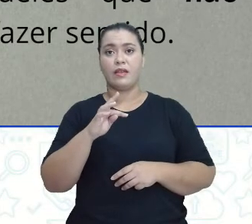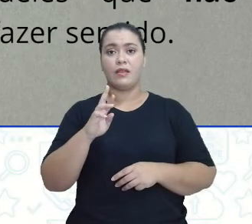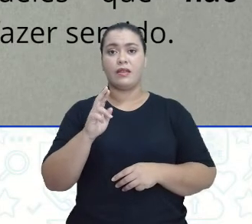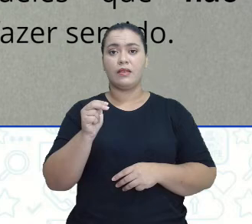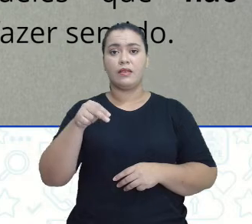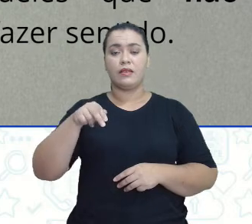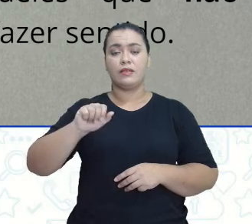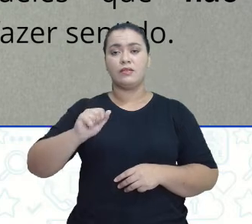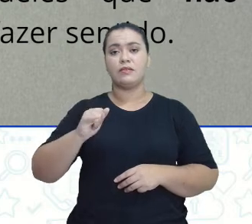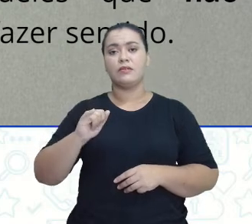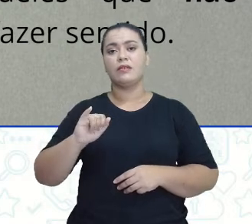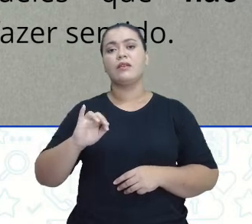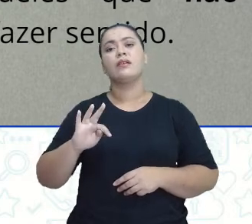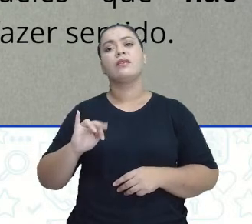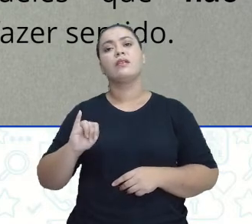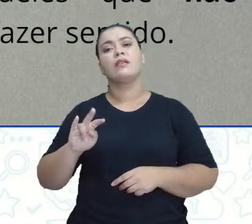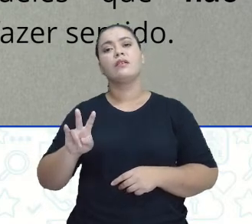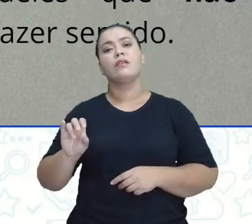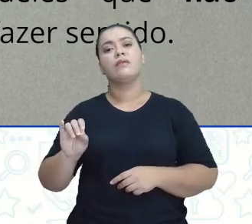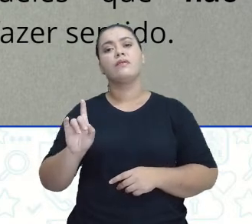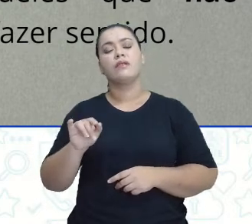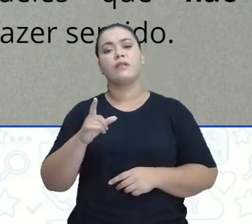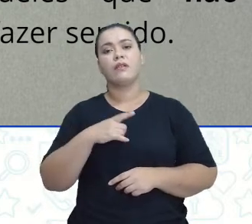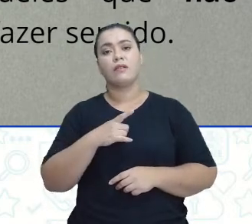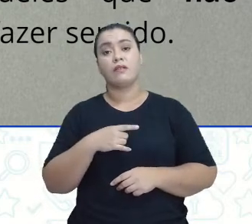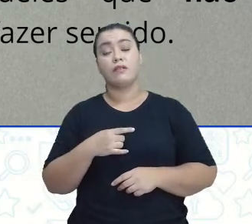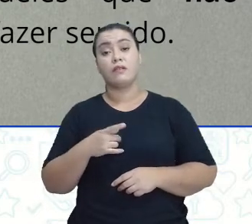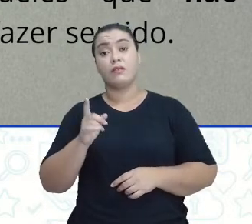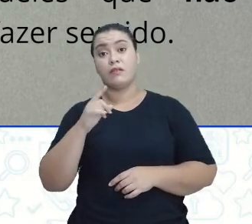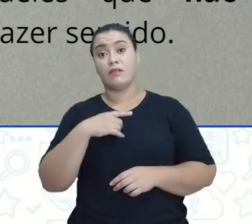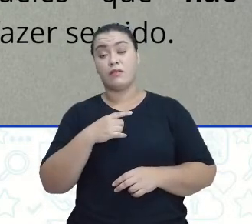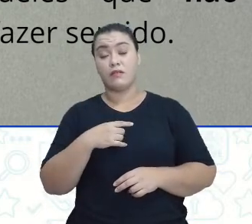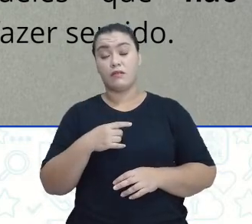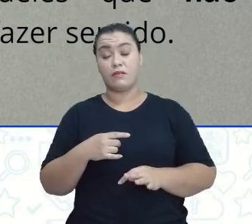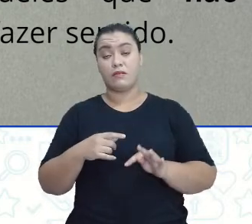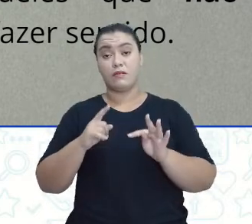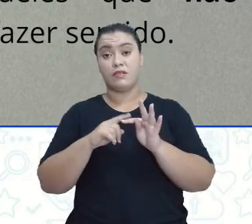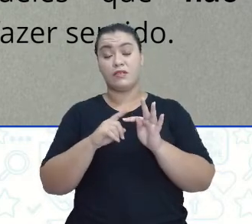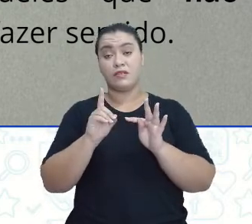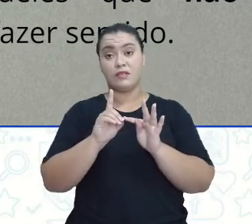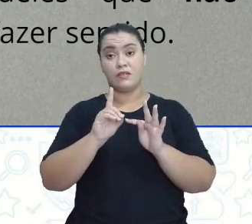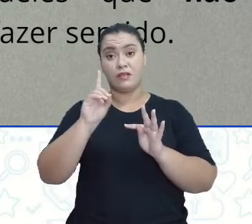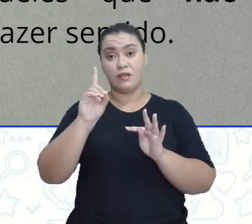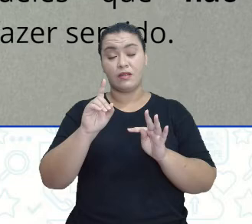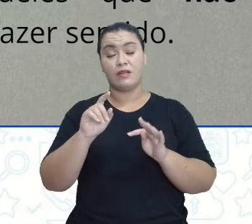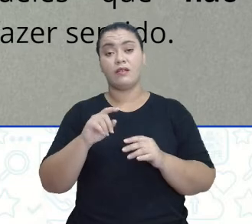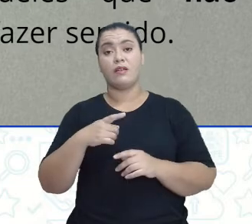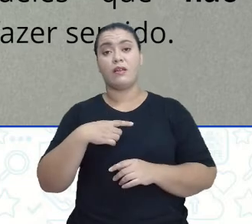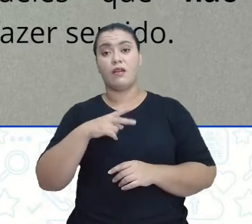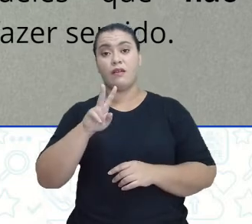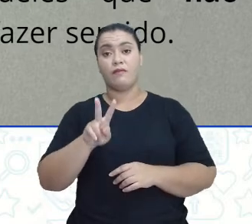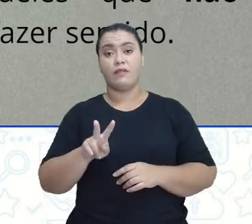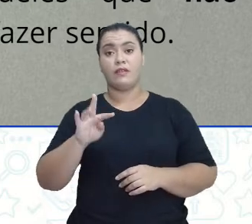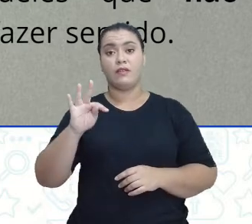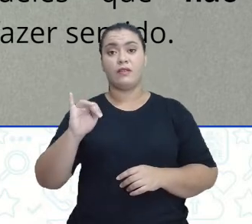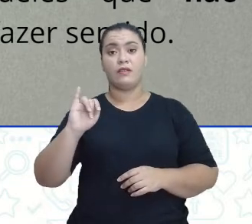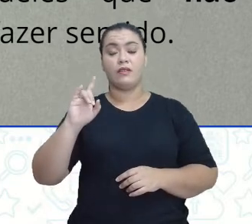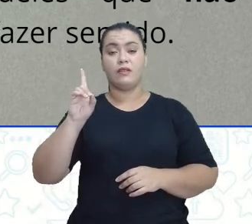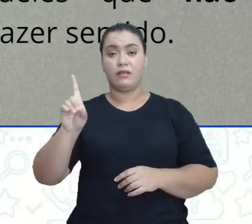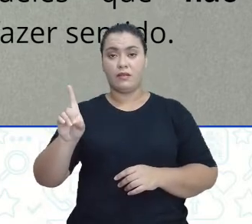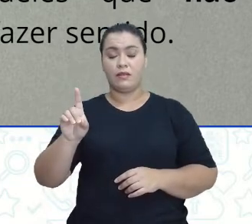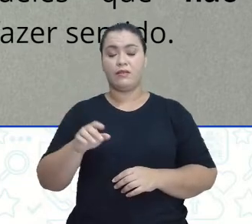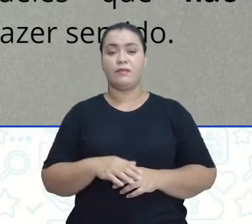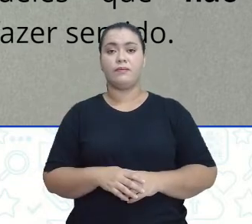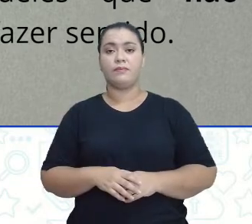de complemento para fazer sentido. Então, eu vou ter o verbo transitivo direto, cuja sigla é VTD. E